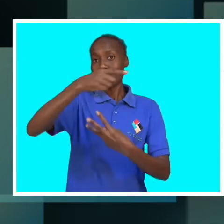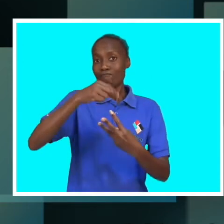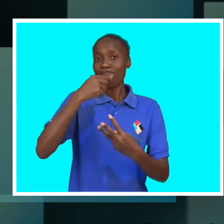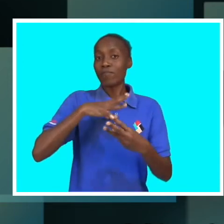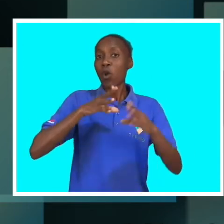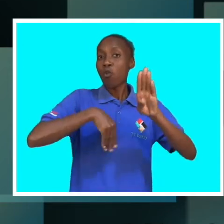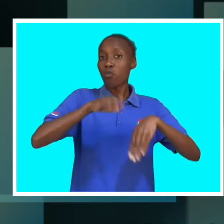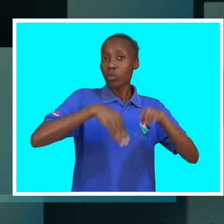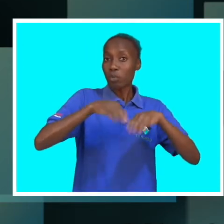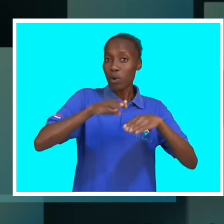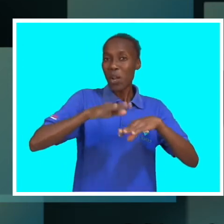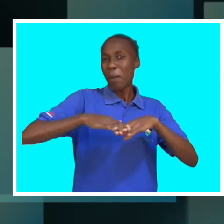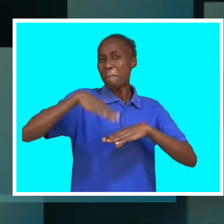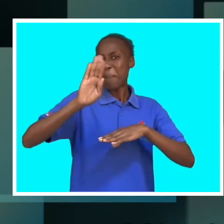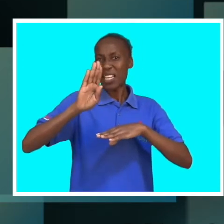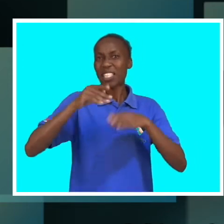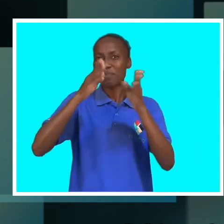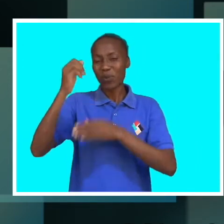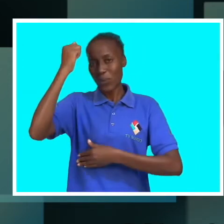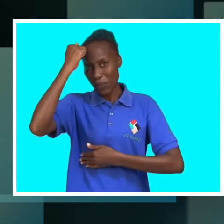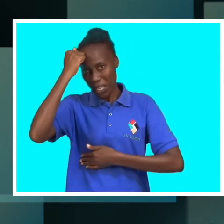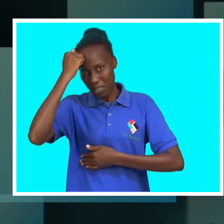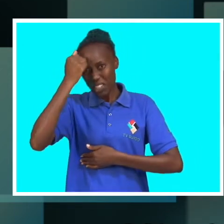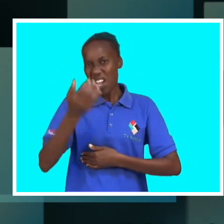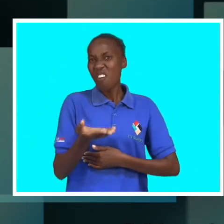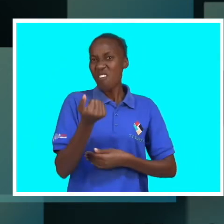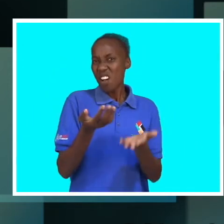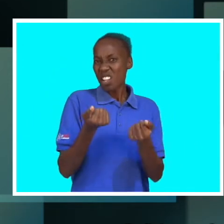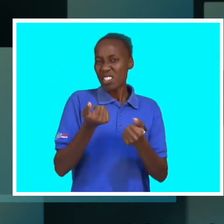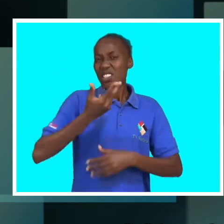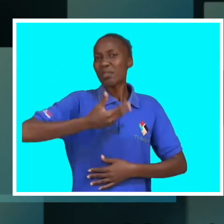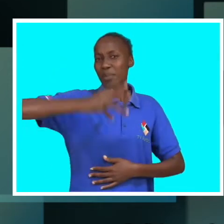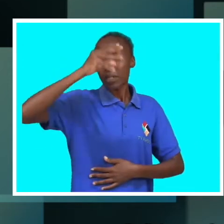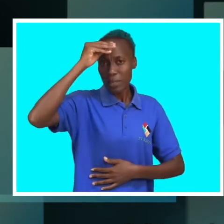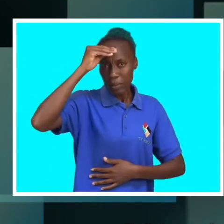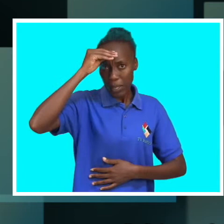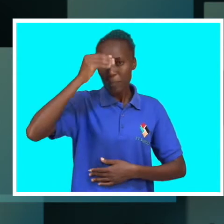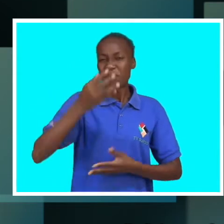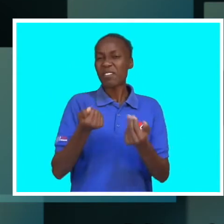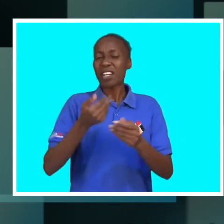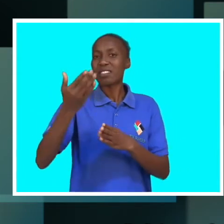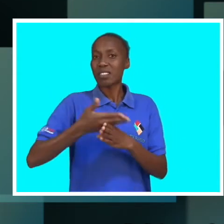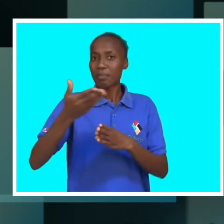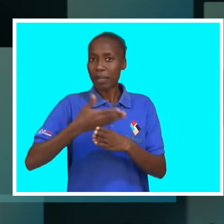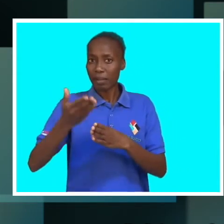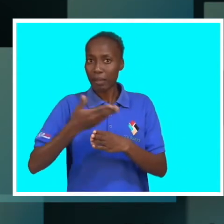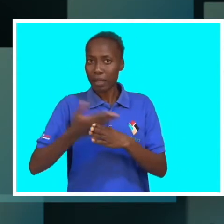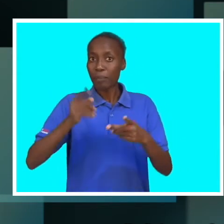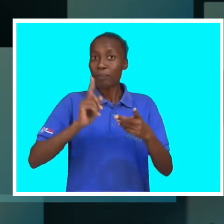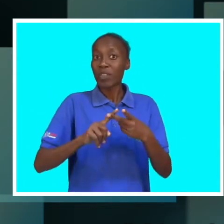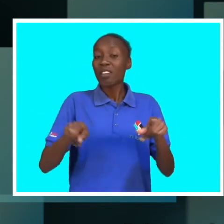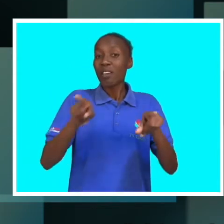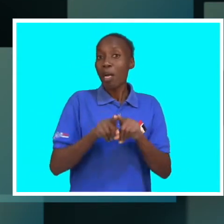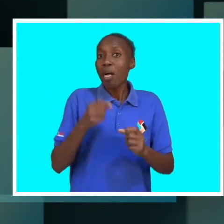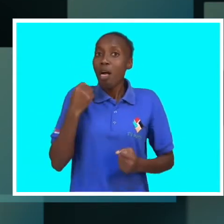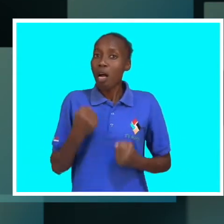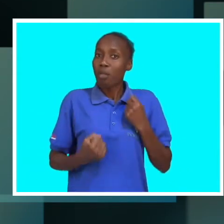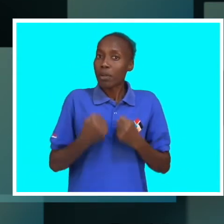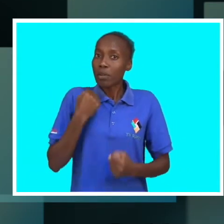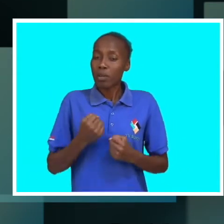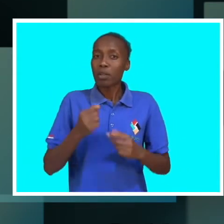definimos o futebol que é o mais popular que é de fácil entendimento de fácil prática e o